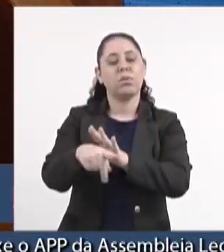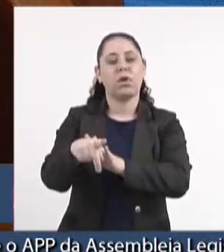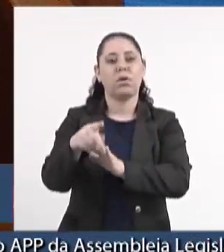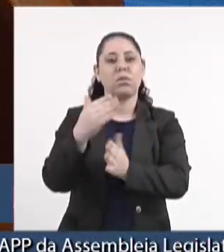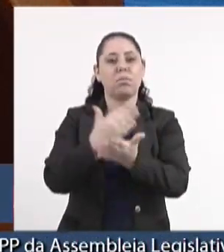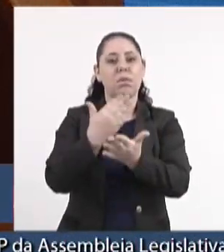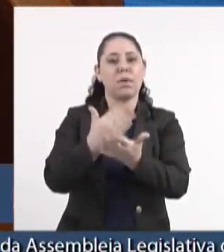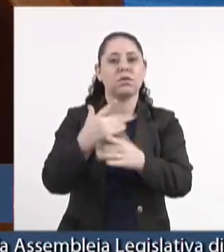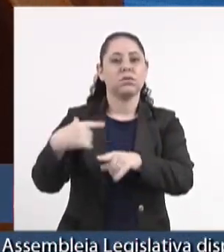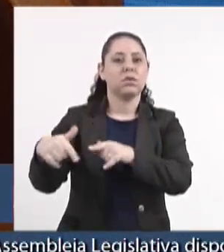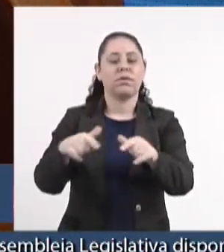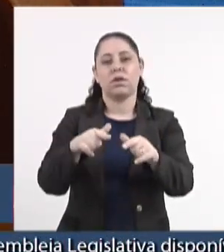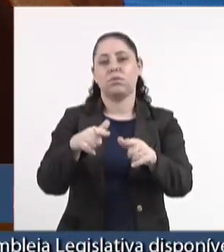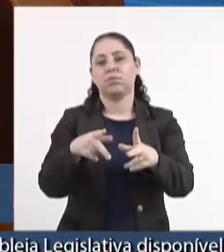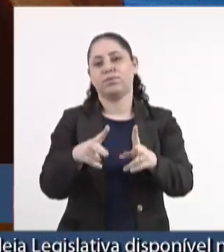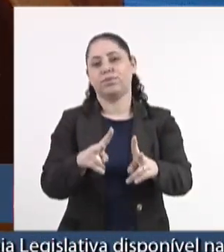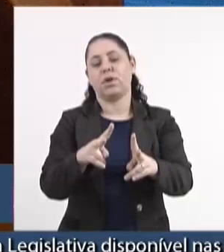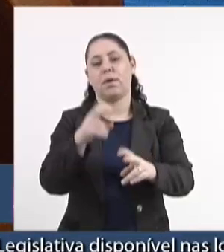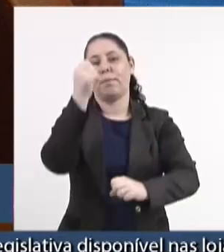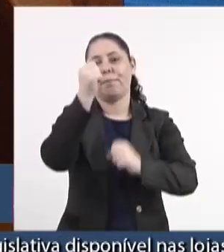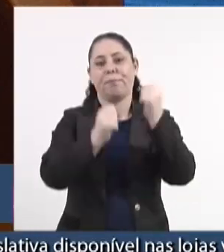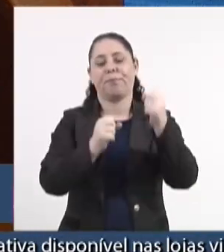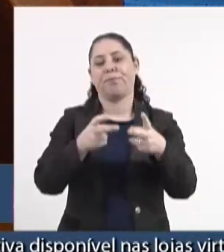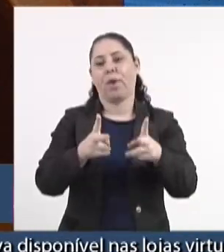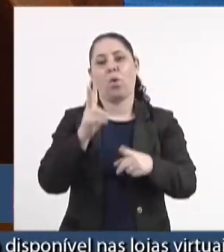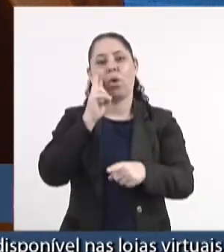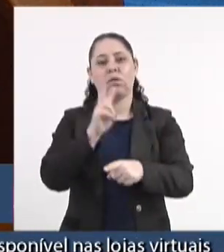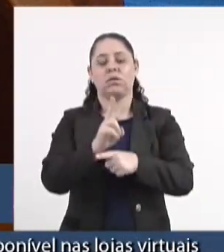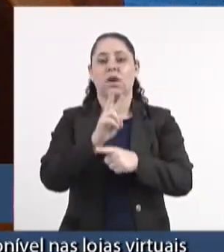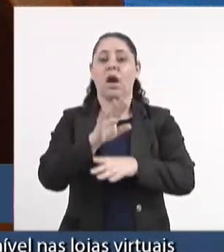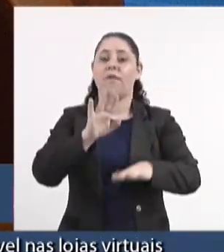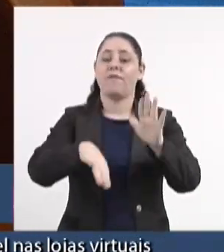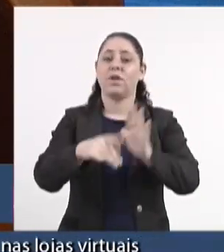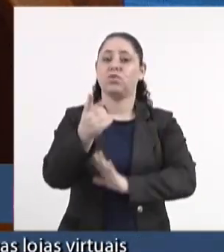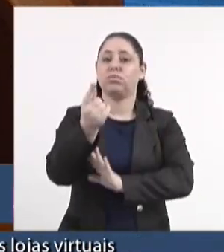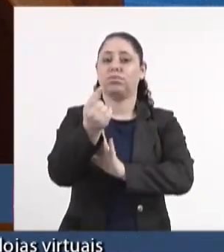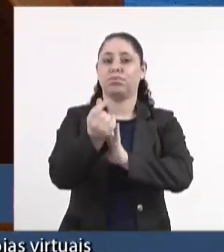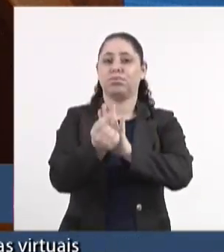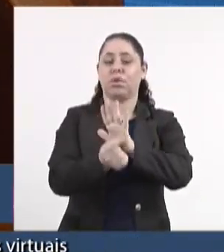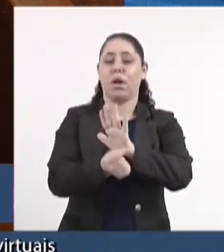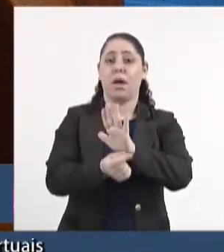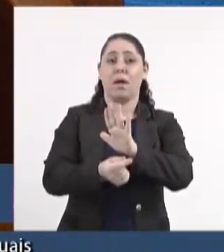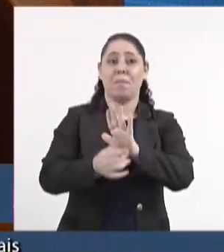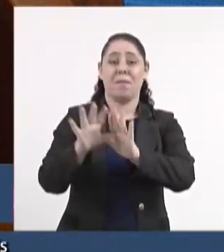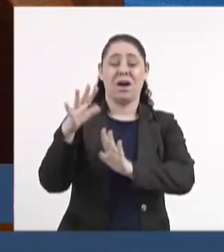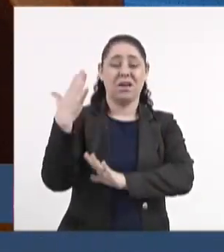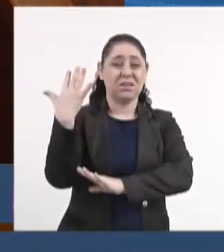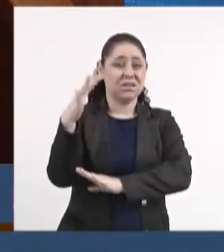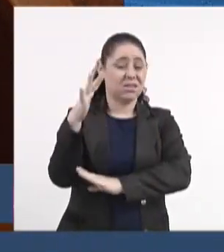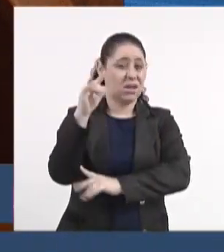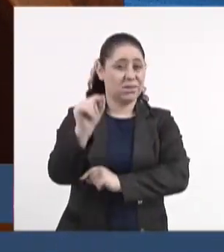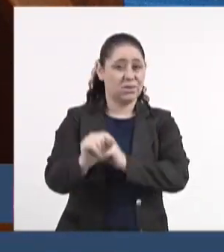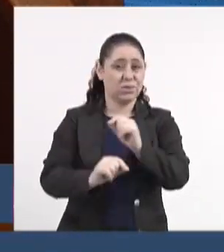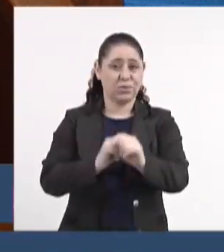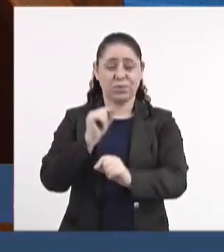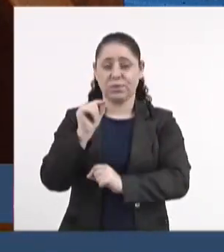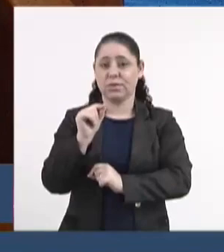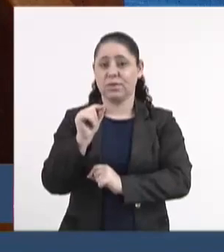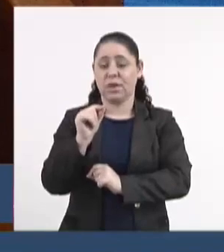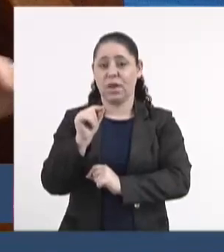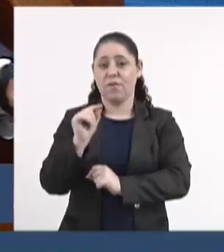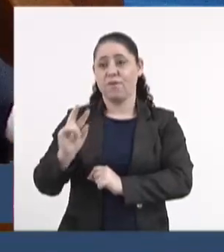prestação de serviço para manter a máquina, e às vezes os valores são mais caros até do